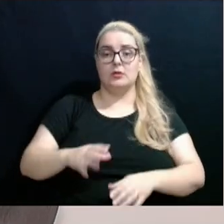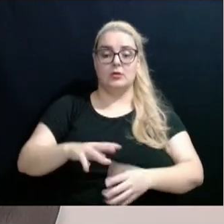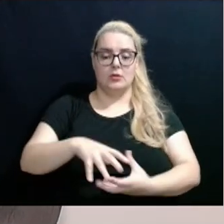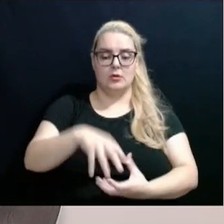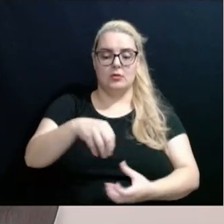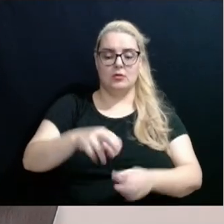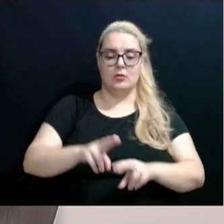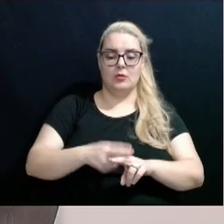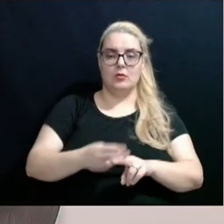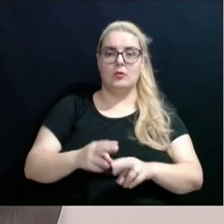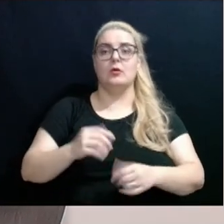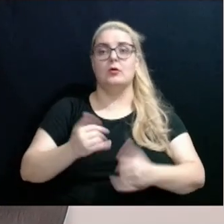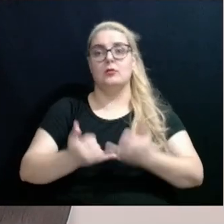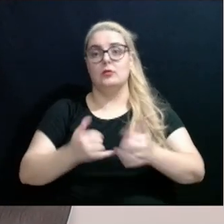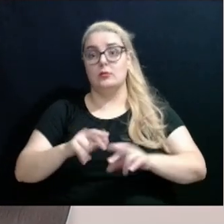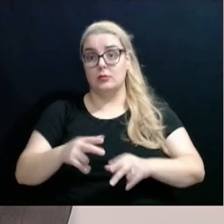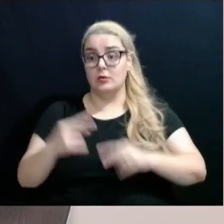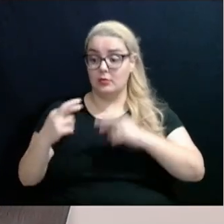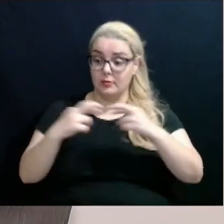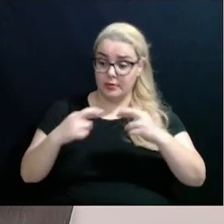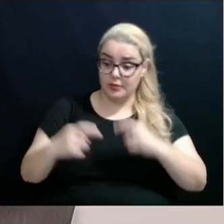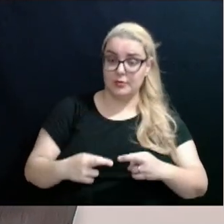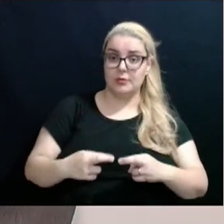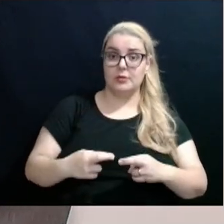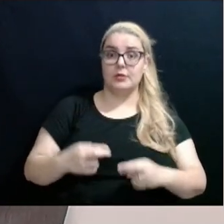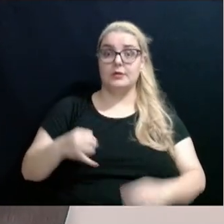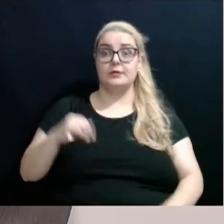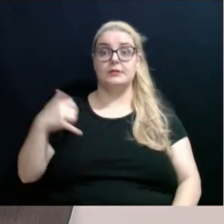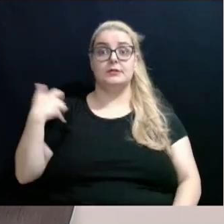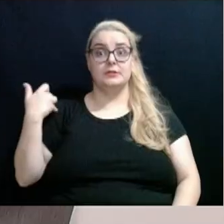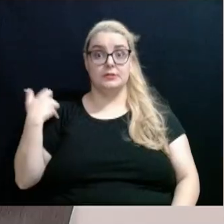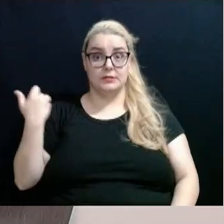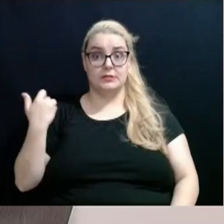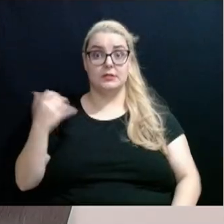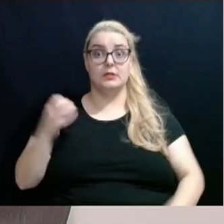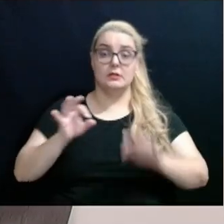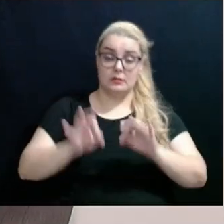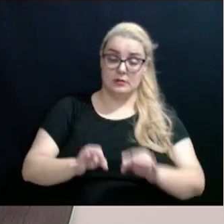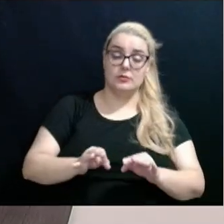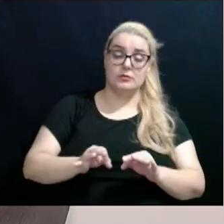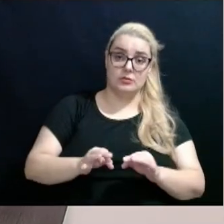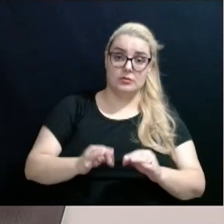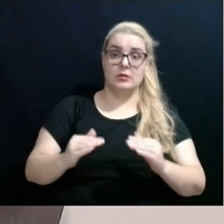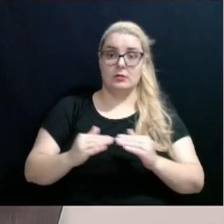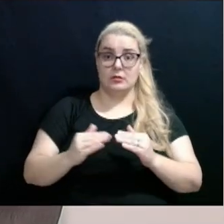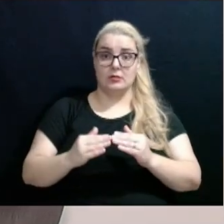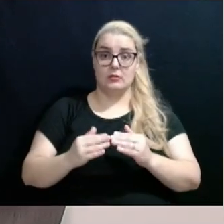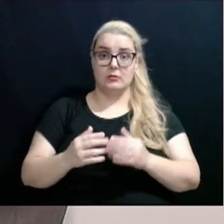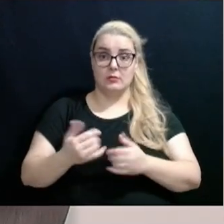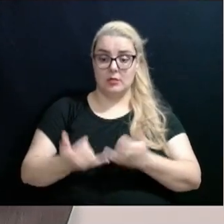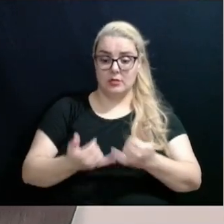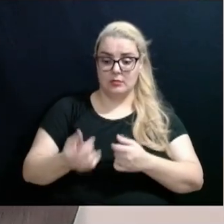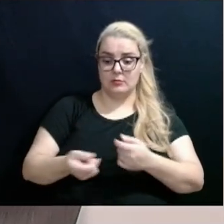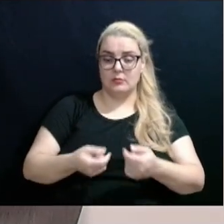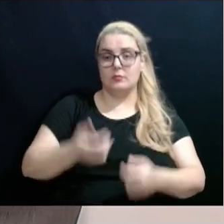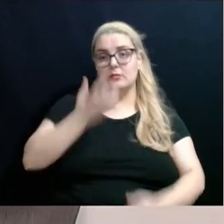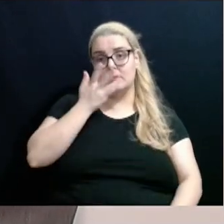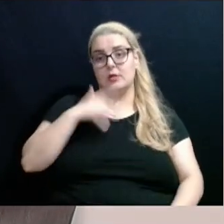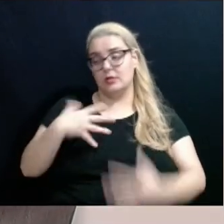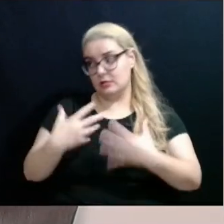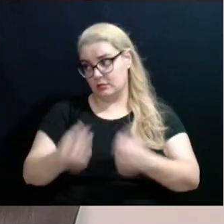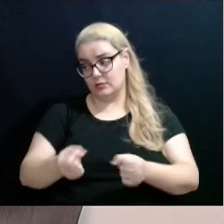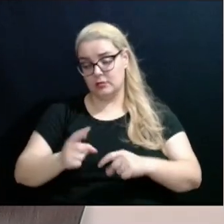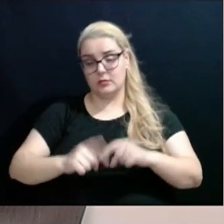brinquedos, verificar se a faixa etária é adequada para a manipulação da criança que vai receber aquele